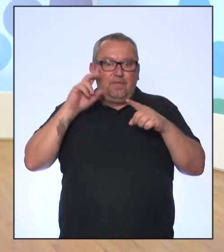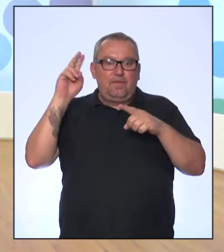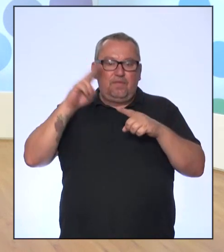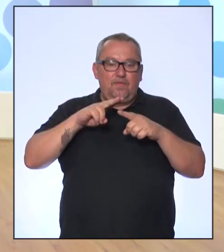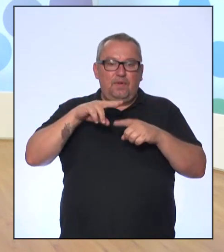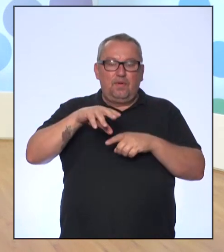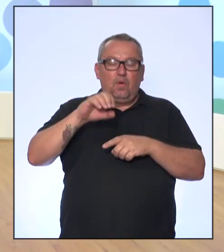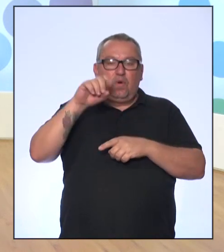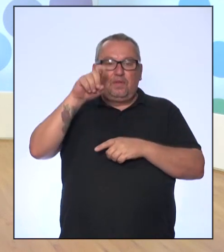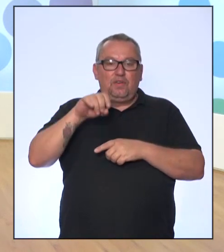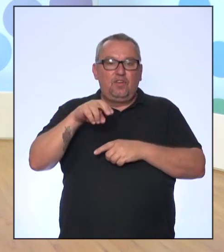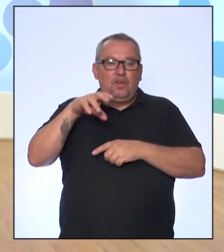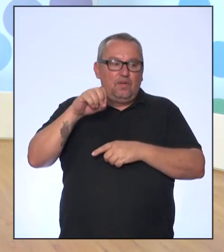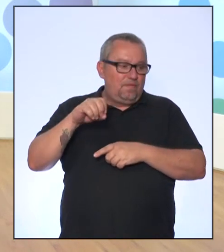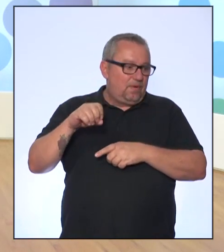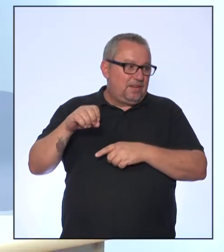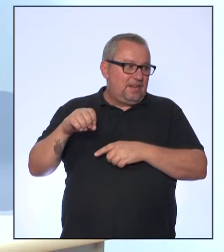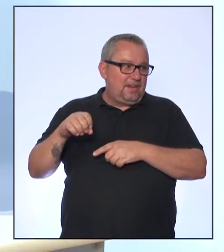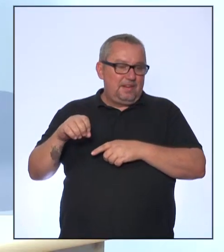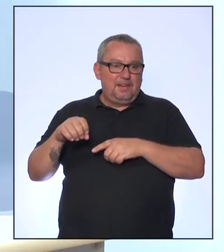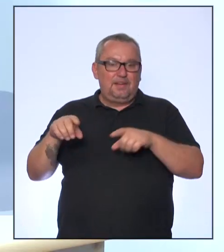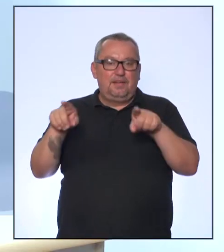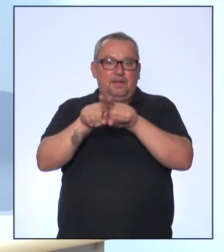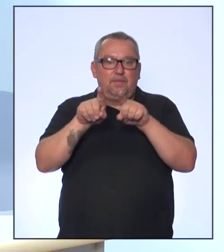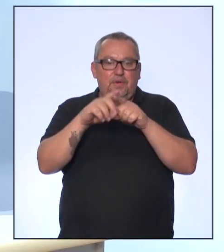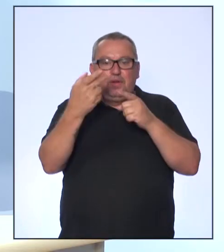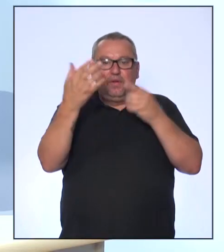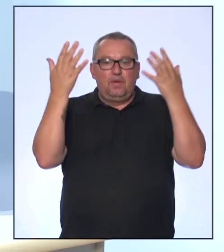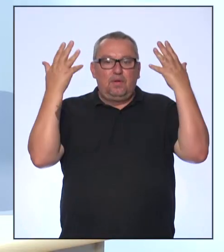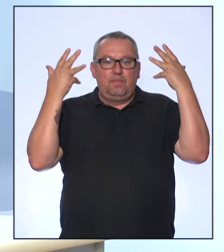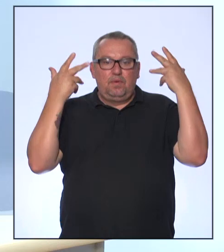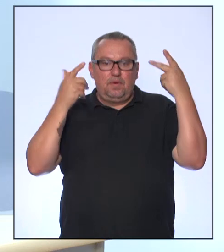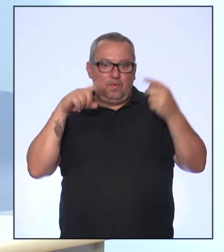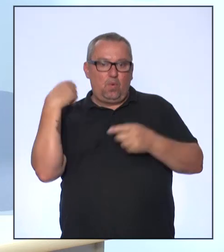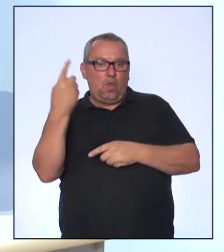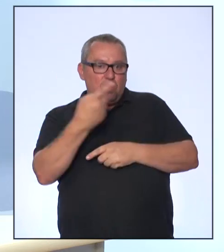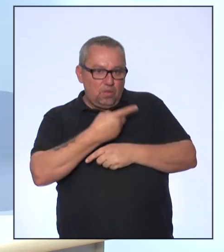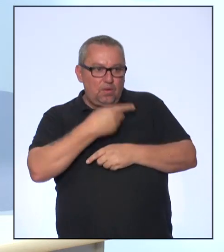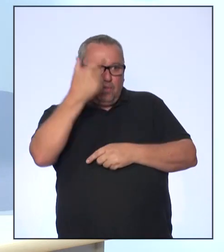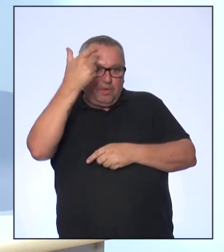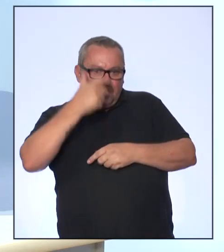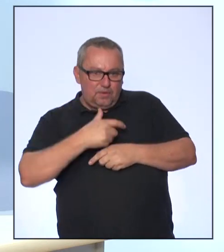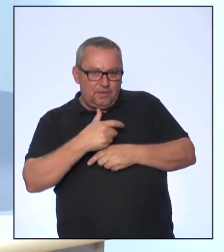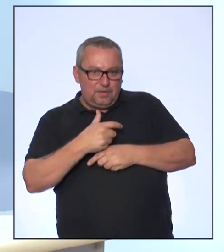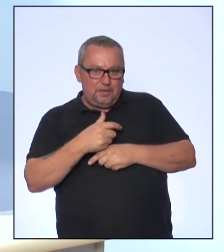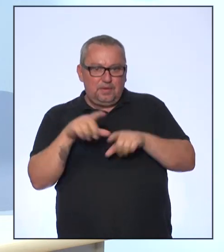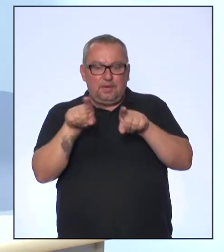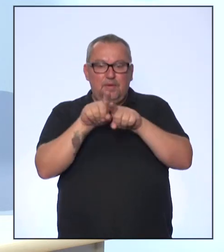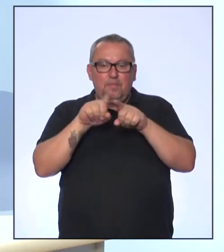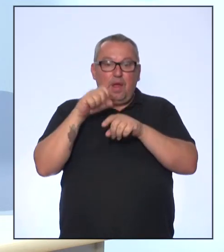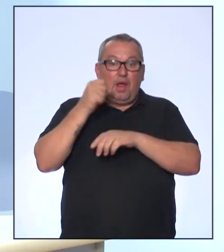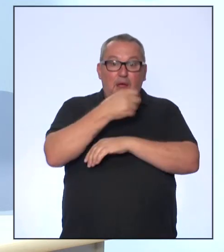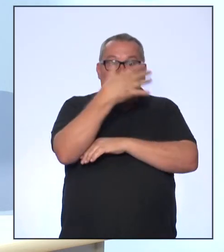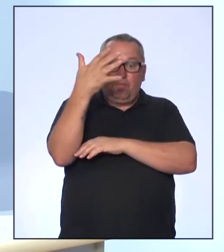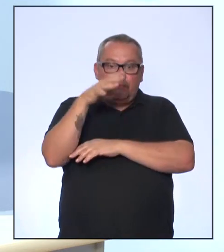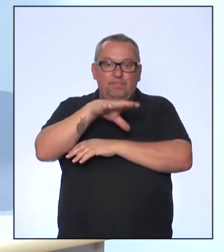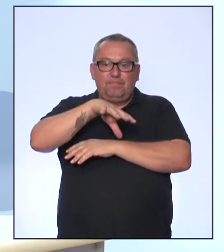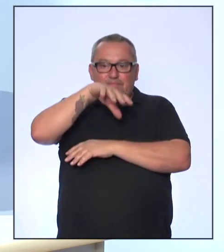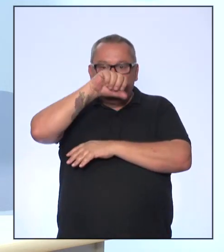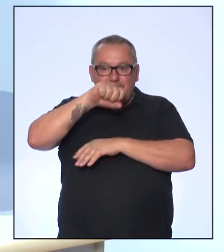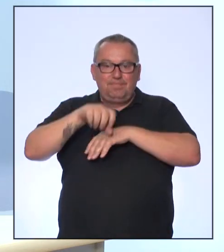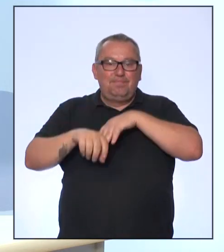oxigênio para respirar, né? Igual os animais, igual nós também, seres humanos. Então, as plantas respiram,